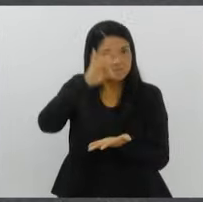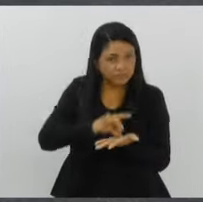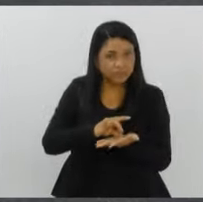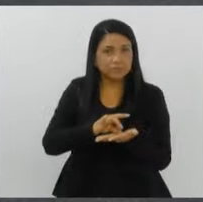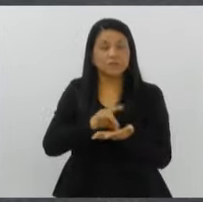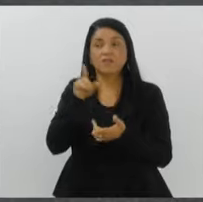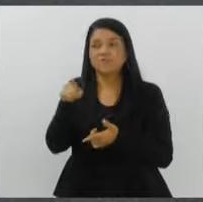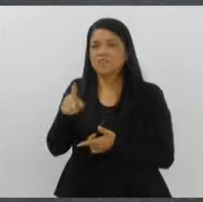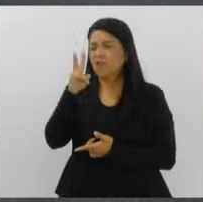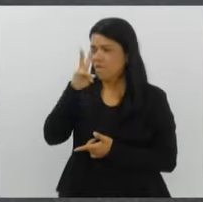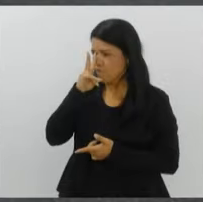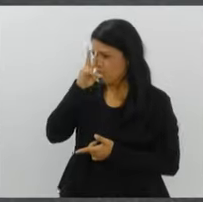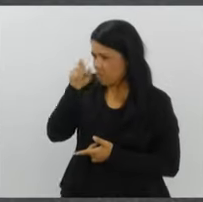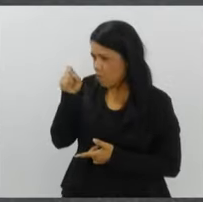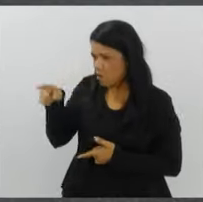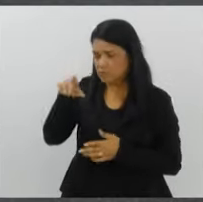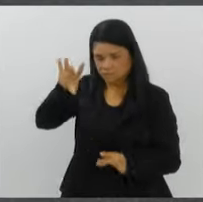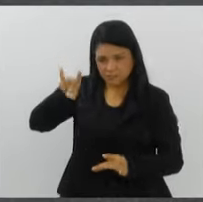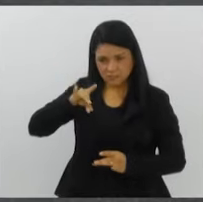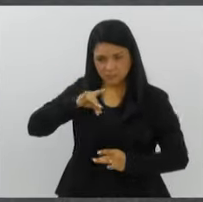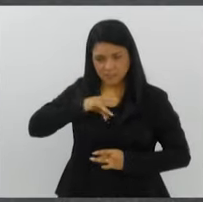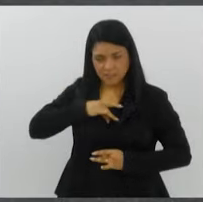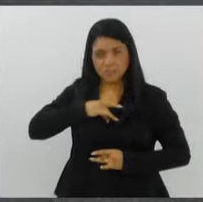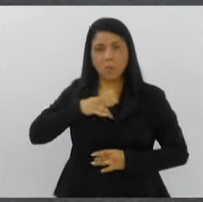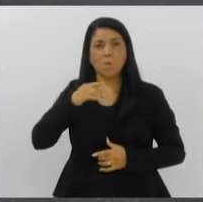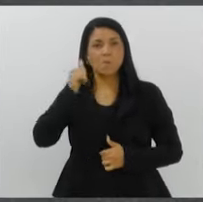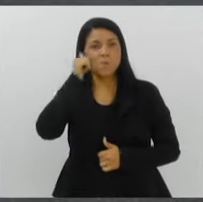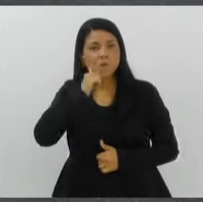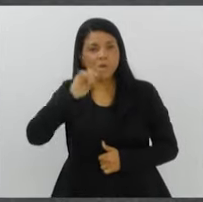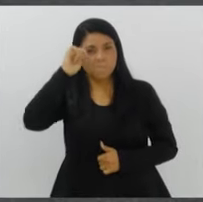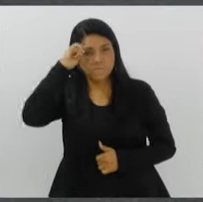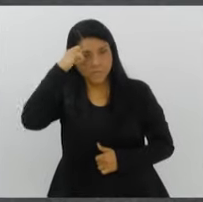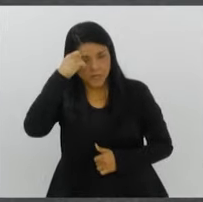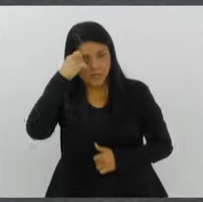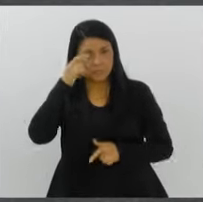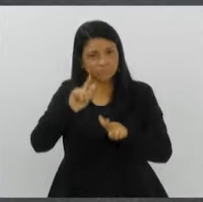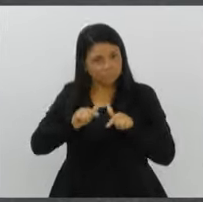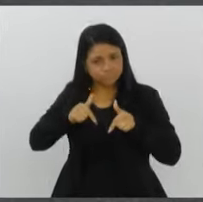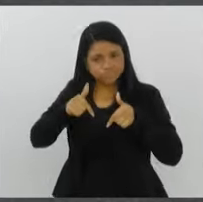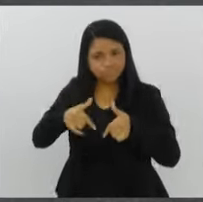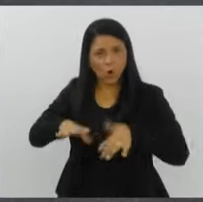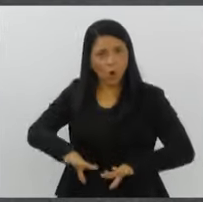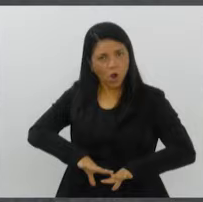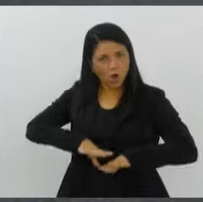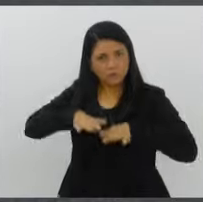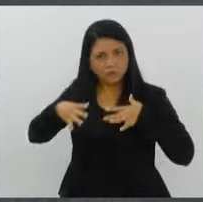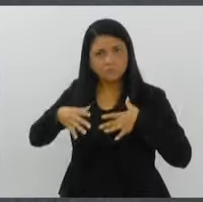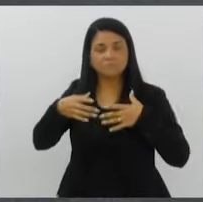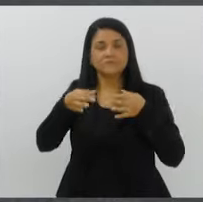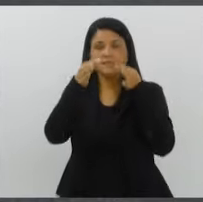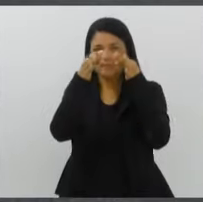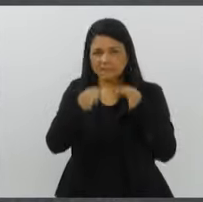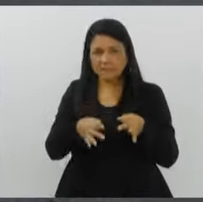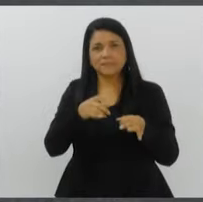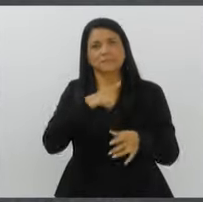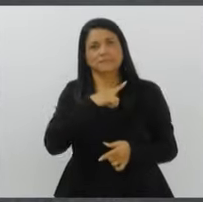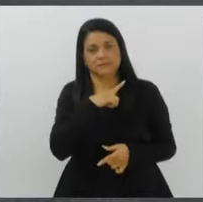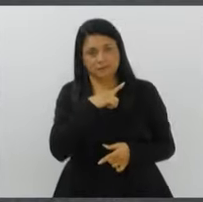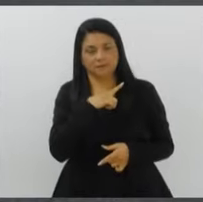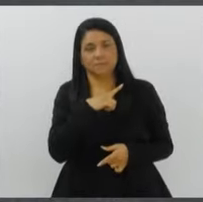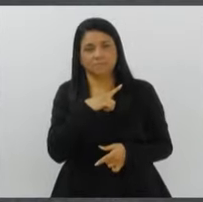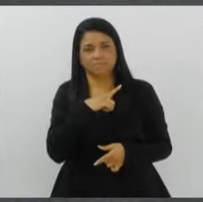é força, você é inspiração, você é uma mulher preta, combatente, corajosa, e eu tenho a certeza que